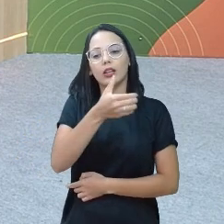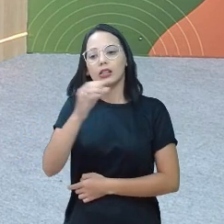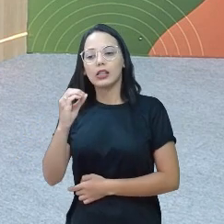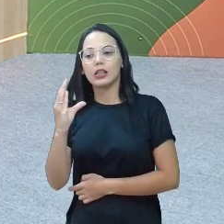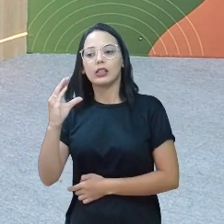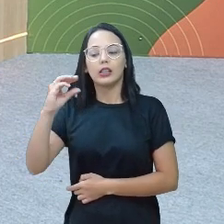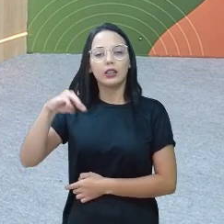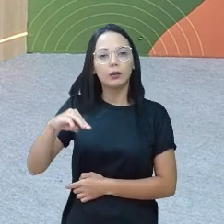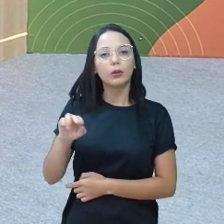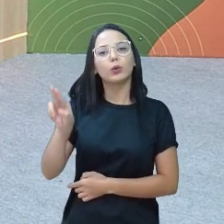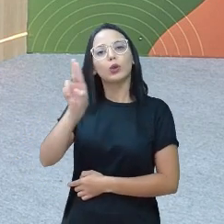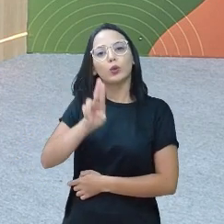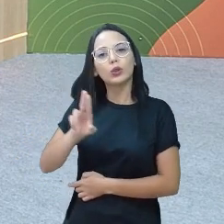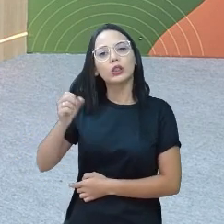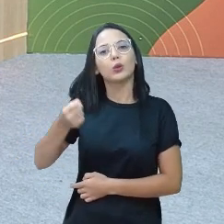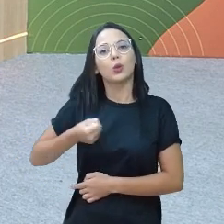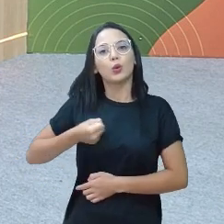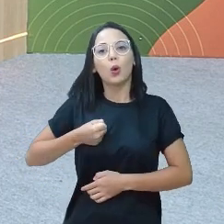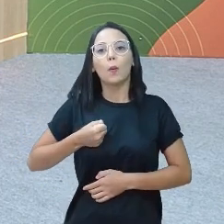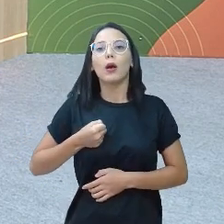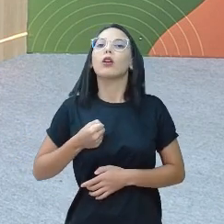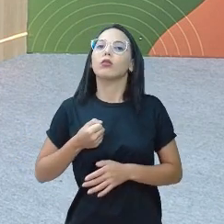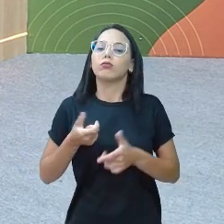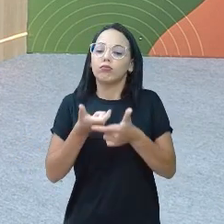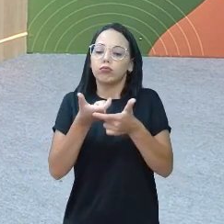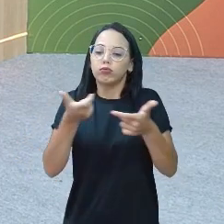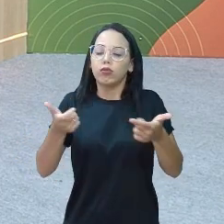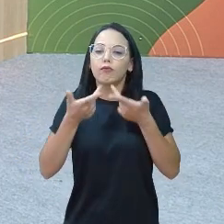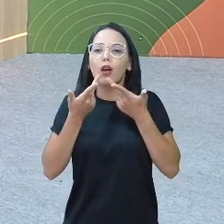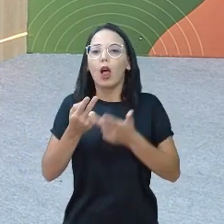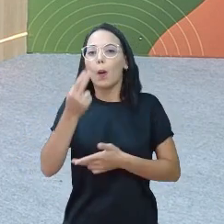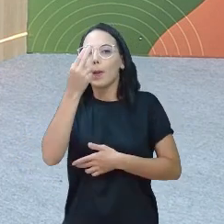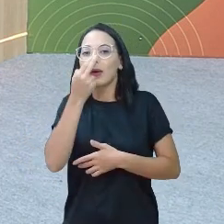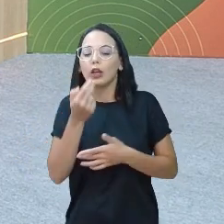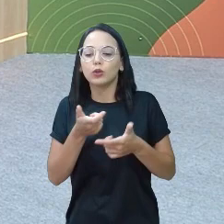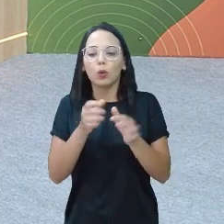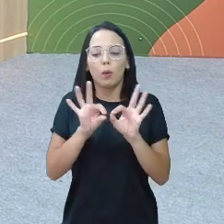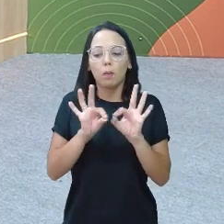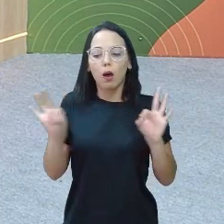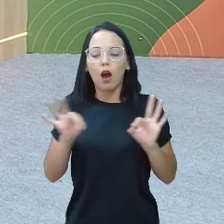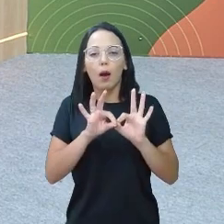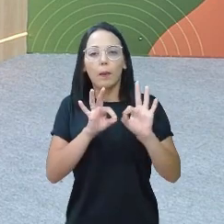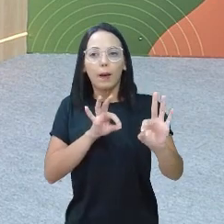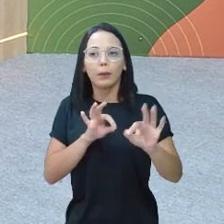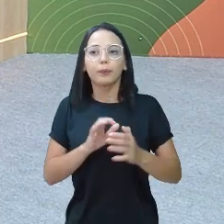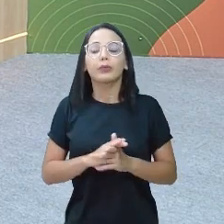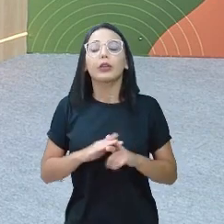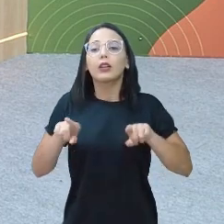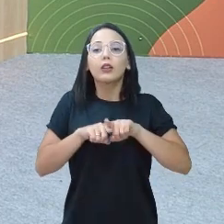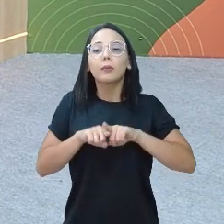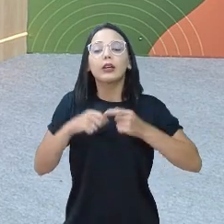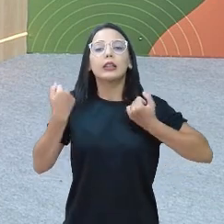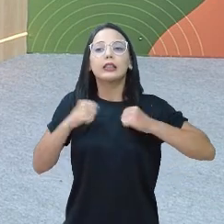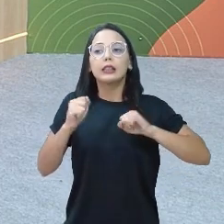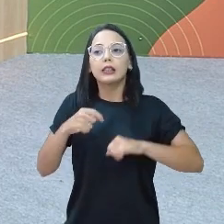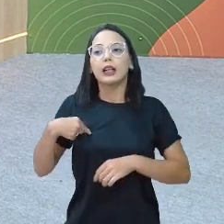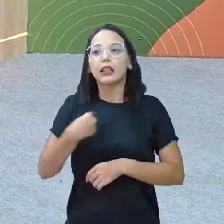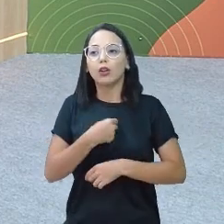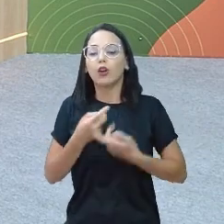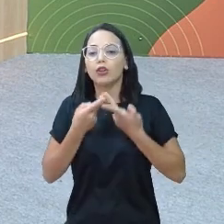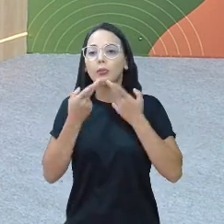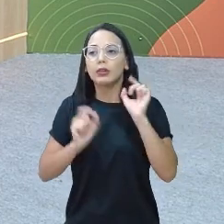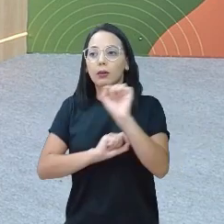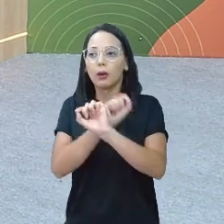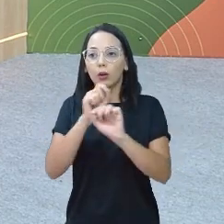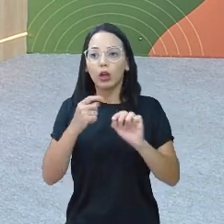gente está utilizando um número mais comprido para dizer o mesmo tamanho, tá bom? De acordo com a necessidade, a gente vai ver que essa escalinha